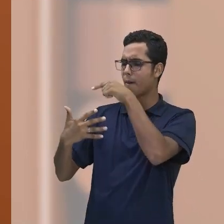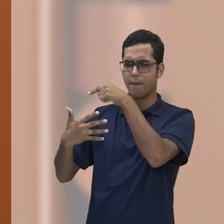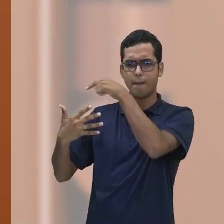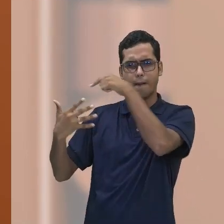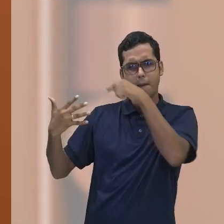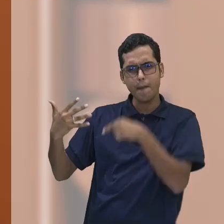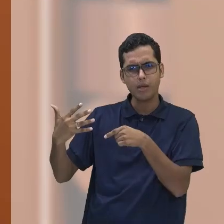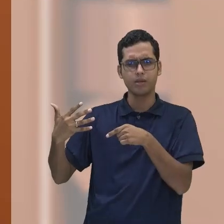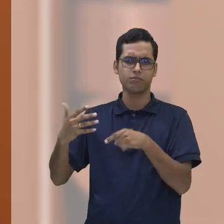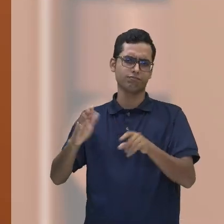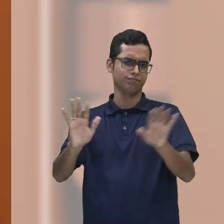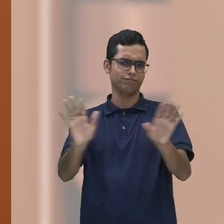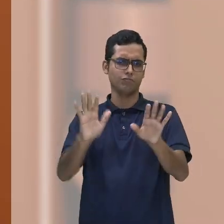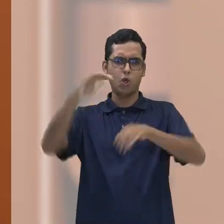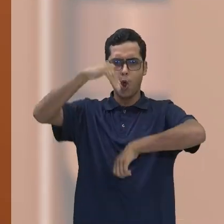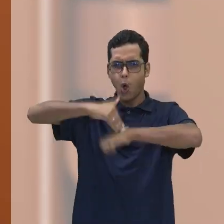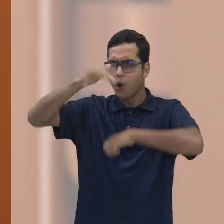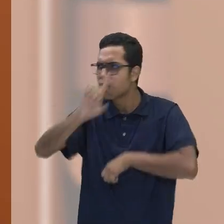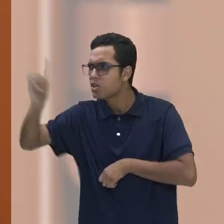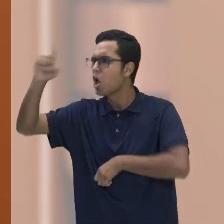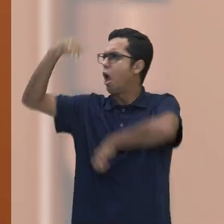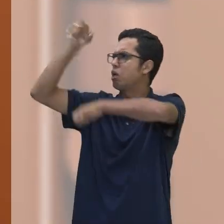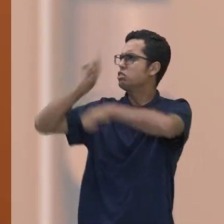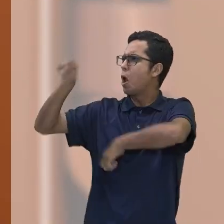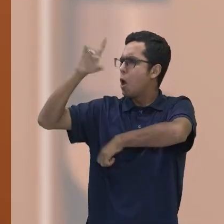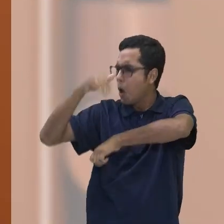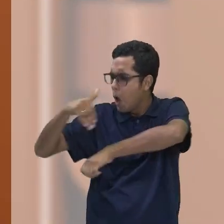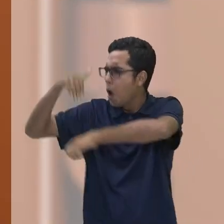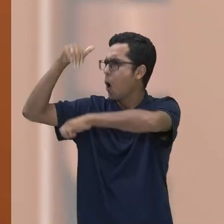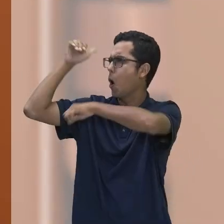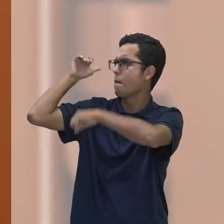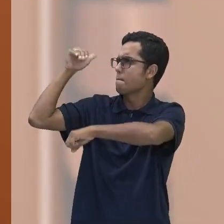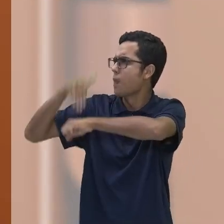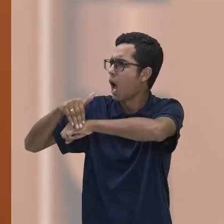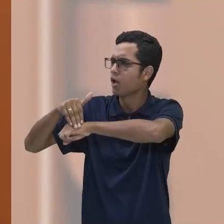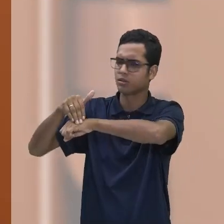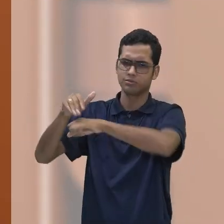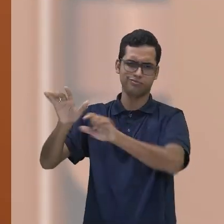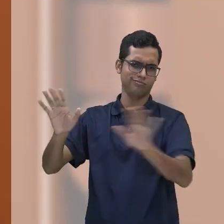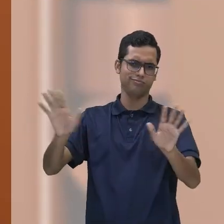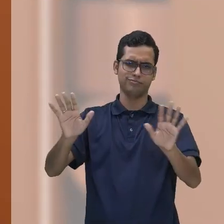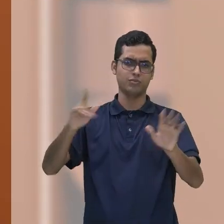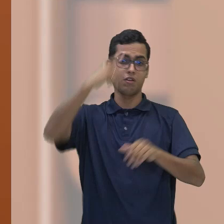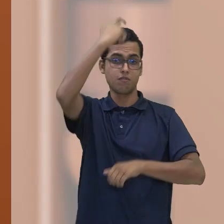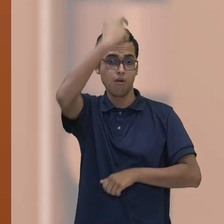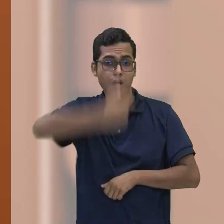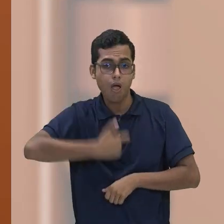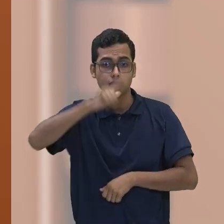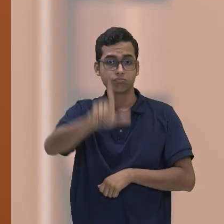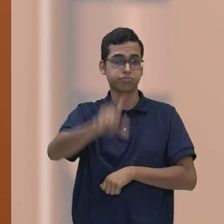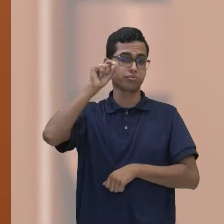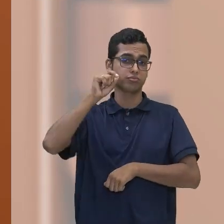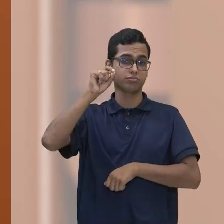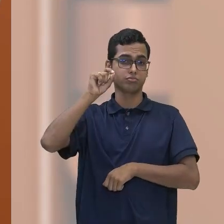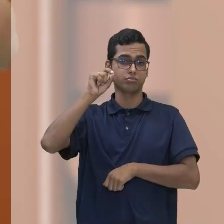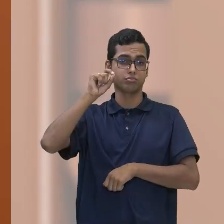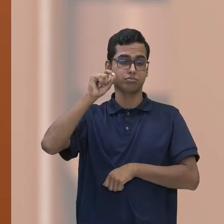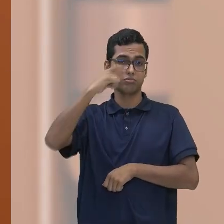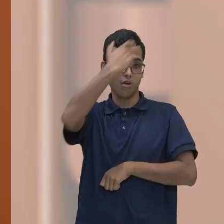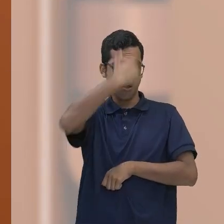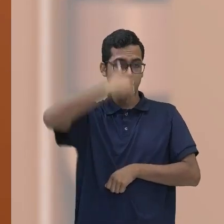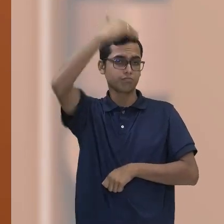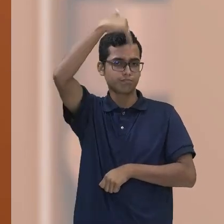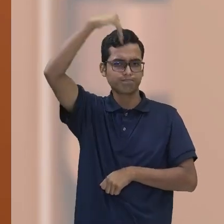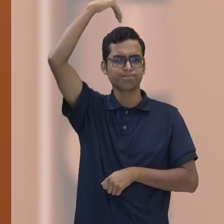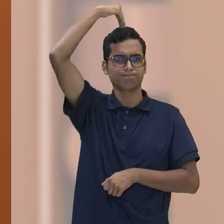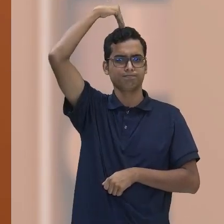Não adianta eu culpar Deus. Ah, porque foi Deus quem quis assim. Não foi não, foi eu que escolhi. Perfeito? Essa é a